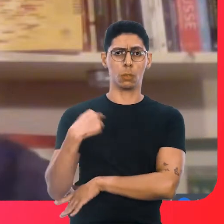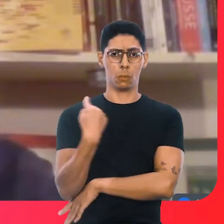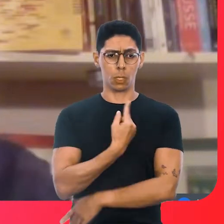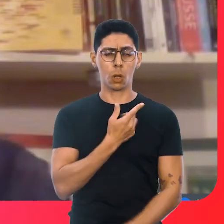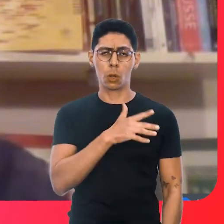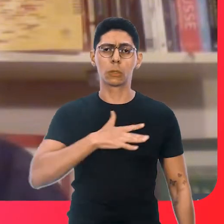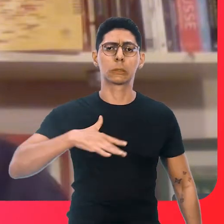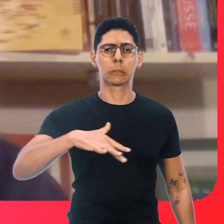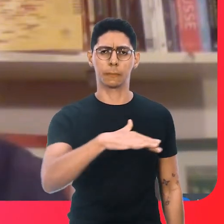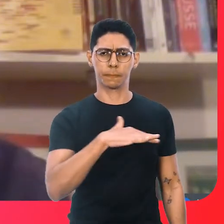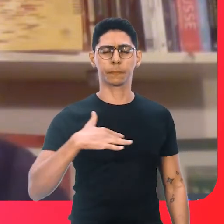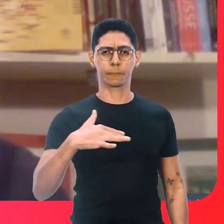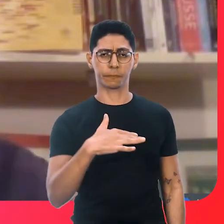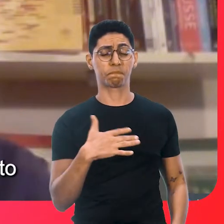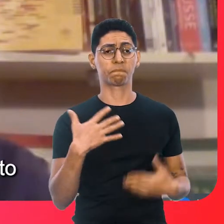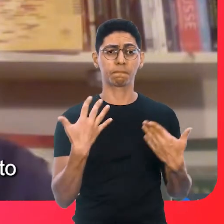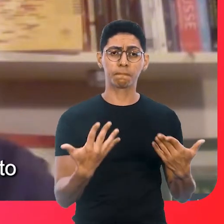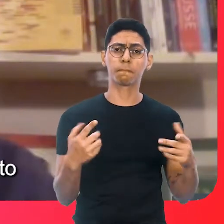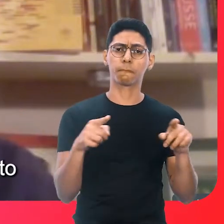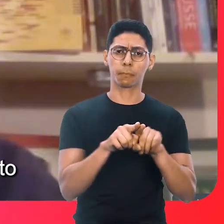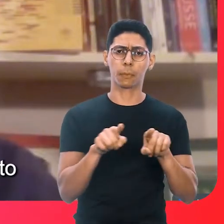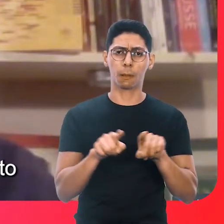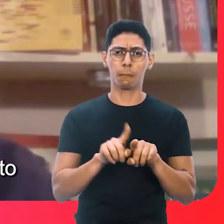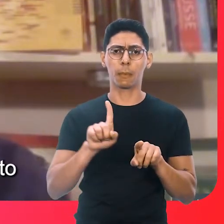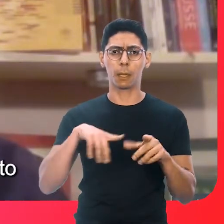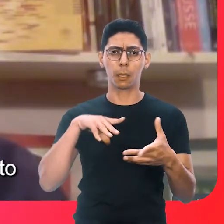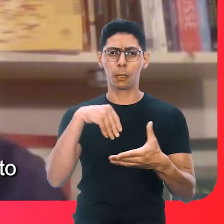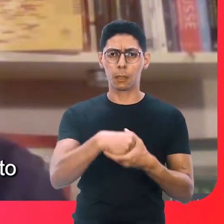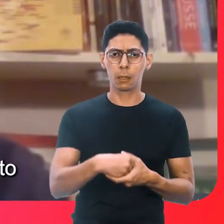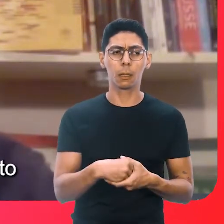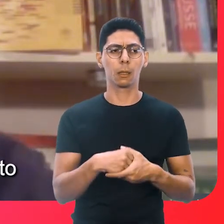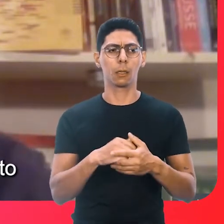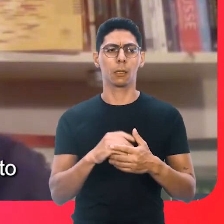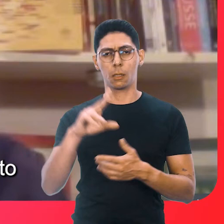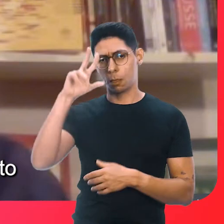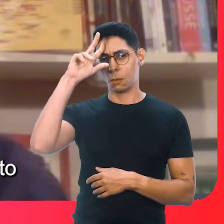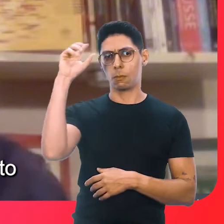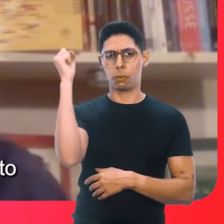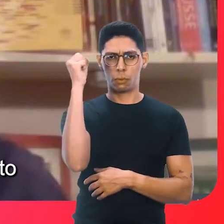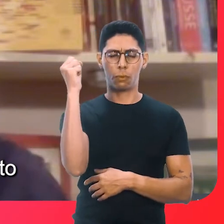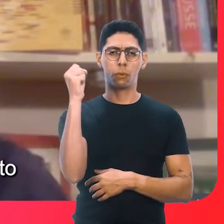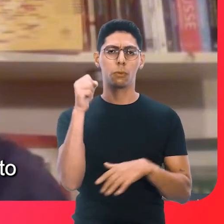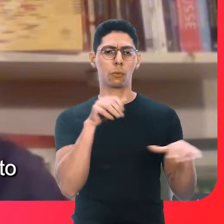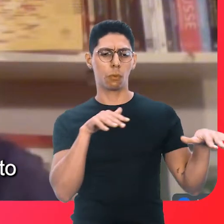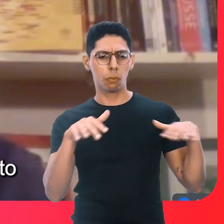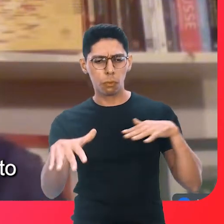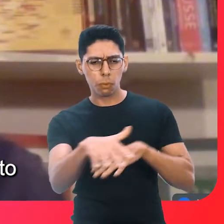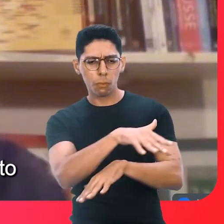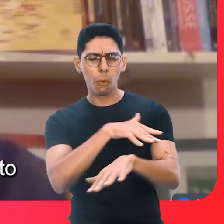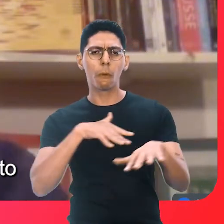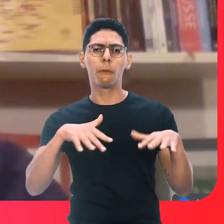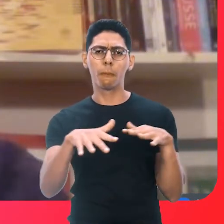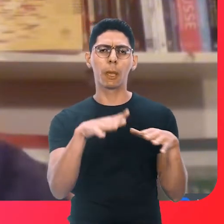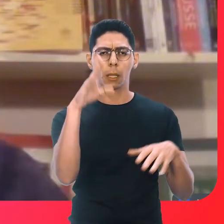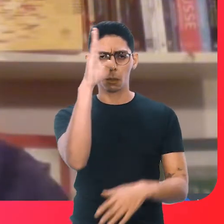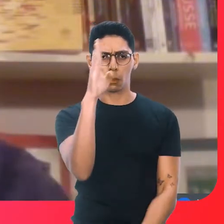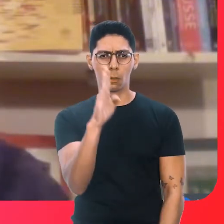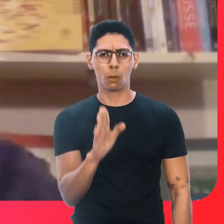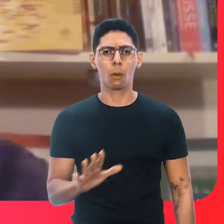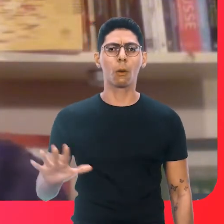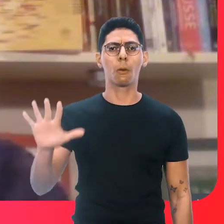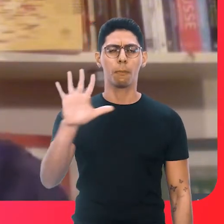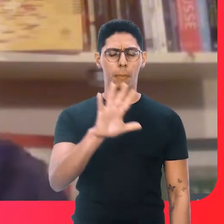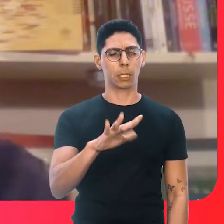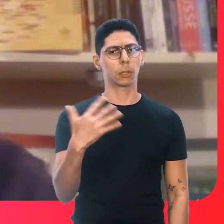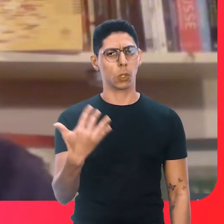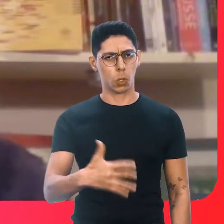região e, sem dúvida, faz parte aí de um fortalecimento do movimento como um todo no Brasil inteiro, né, com a